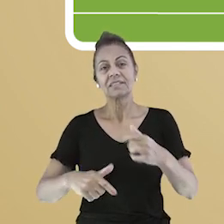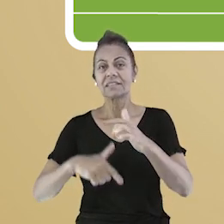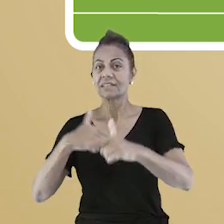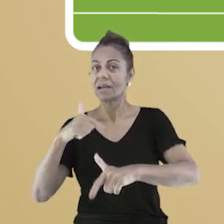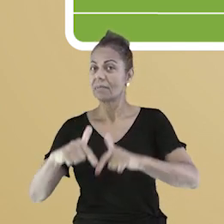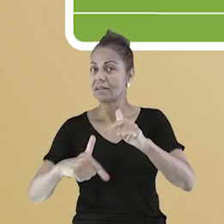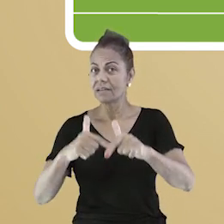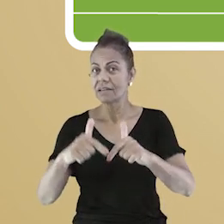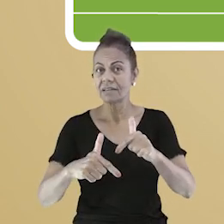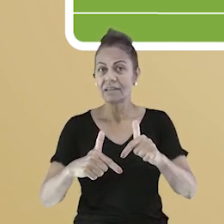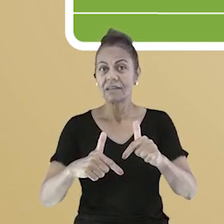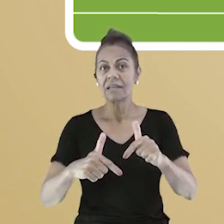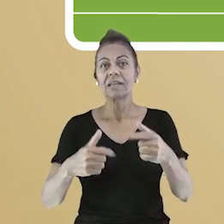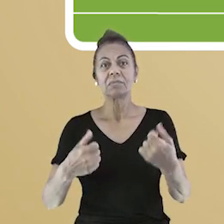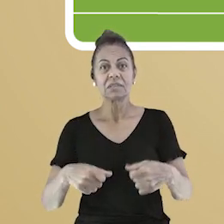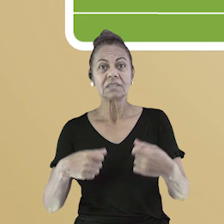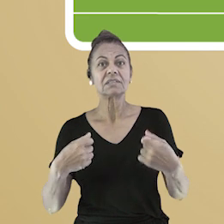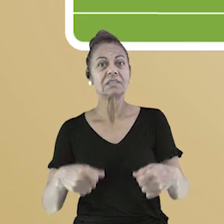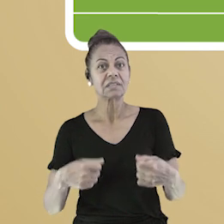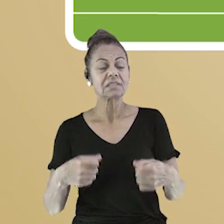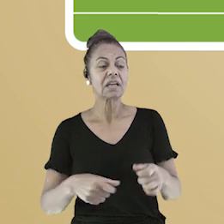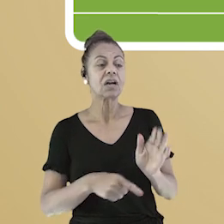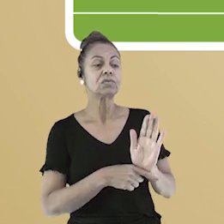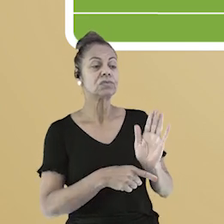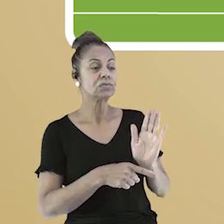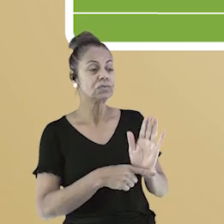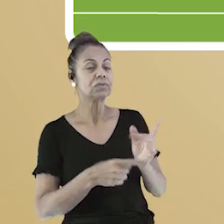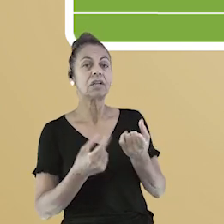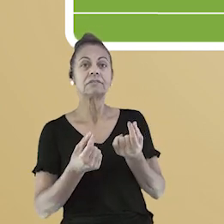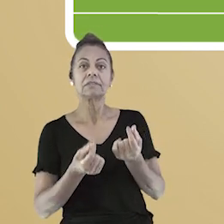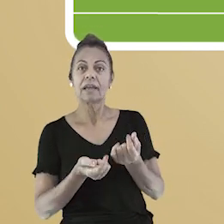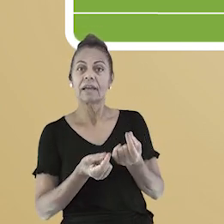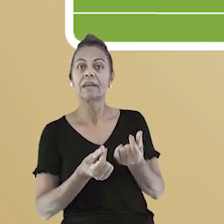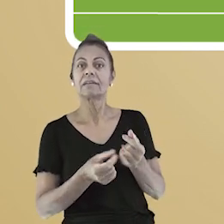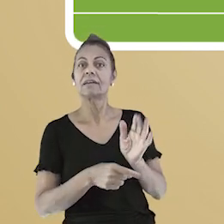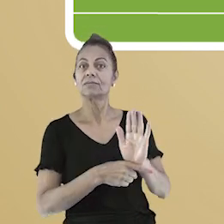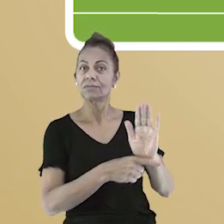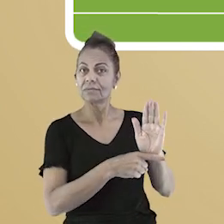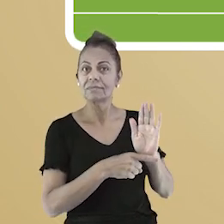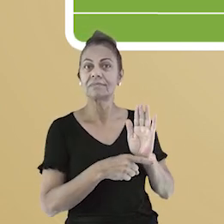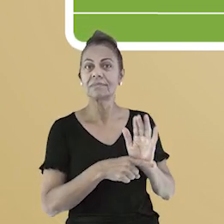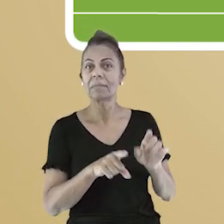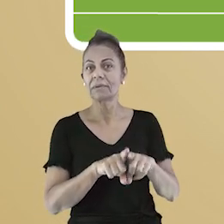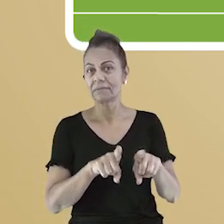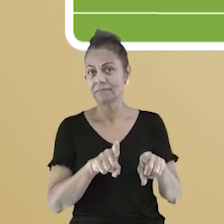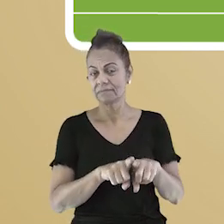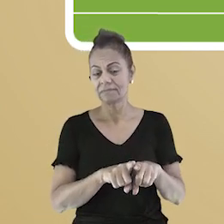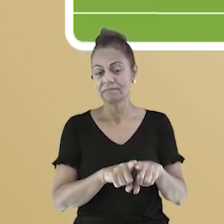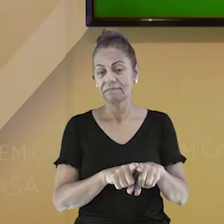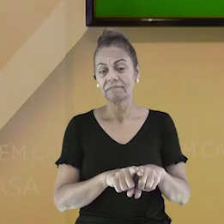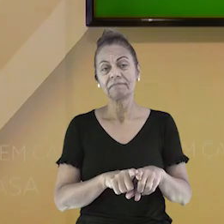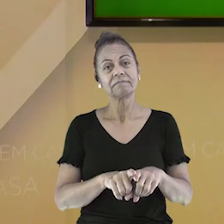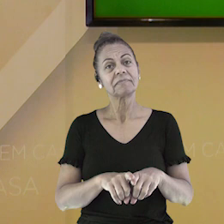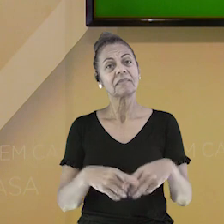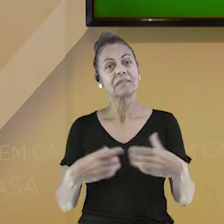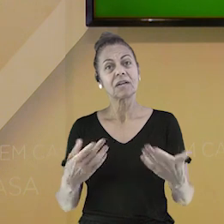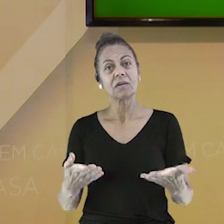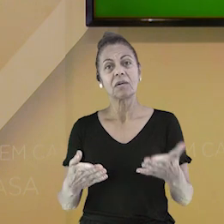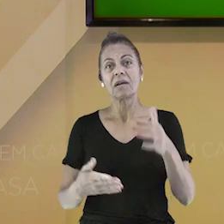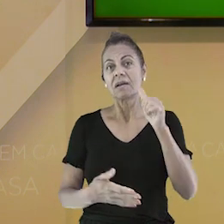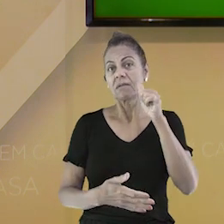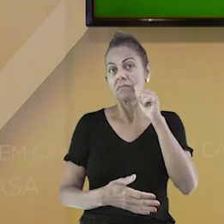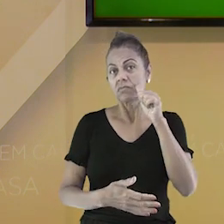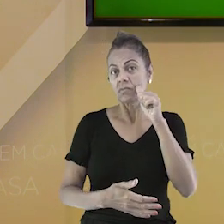recursos financeiros, porque tem uma criança chegando e ele também precisa suprir as necessidades da parceira dele, da companheira. Por